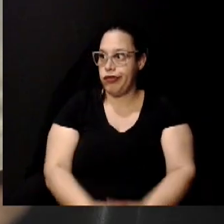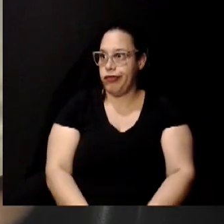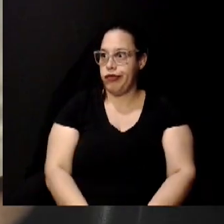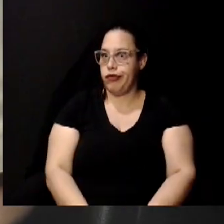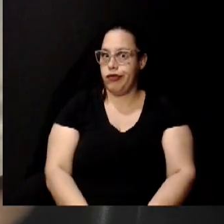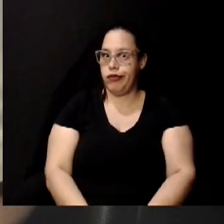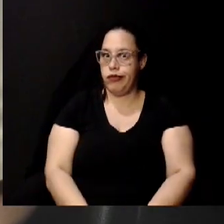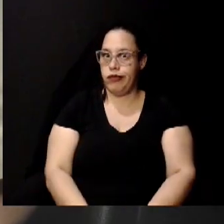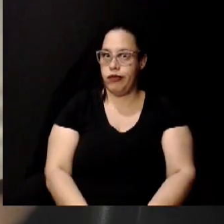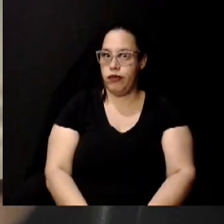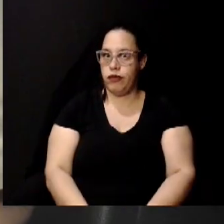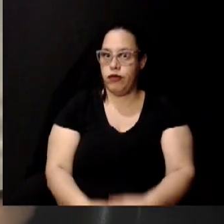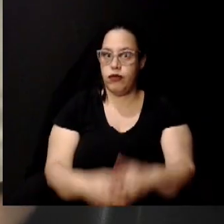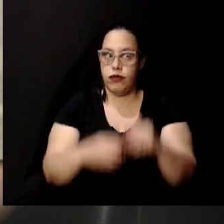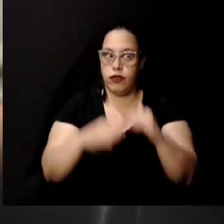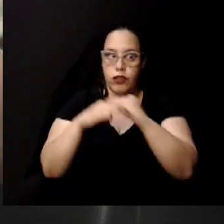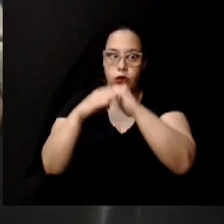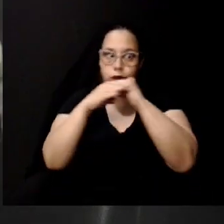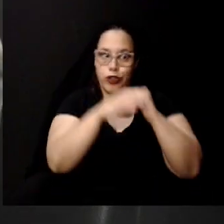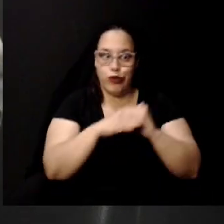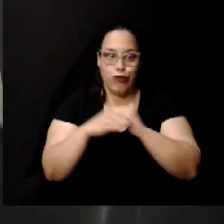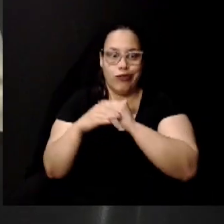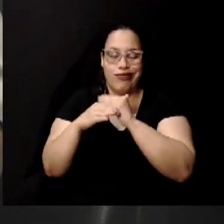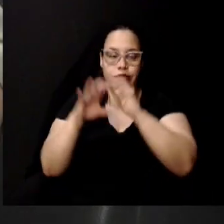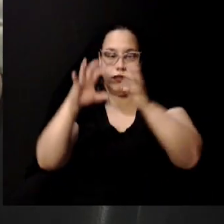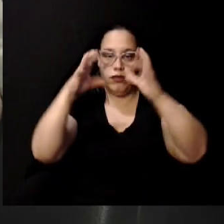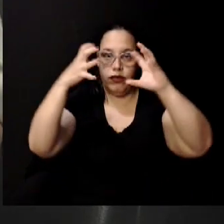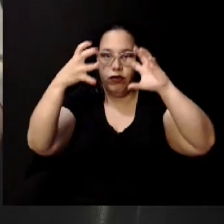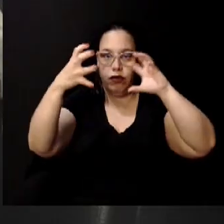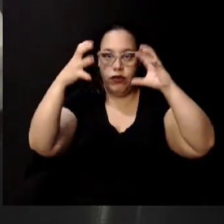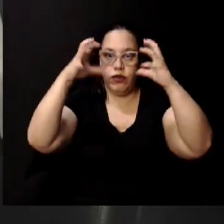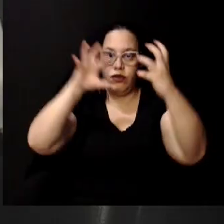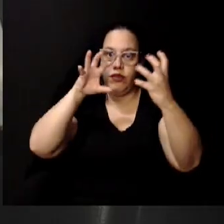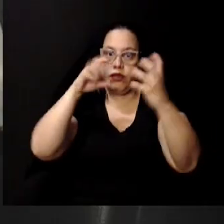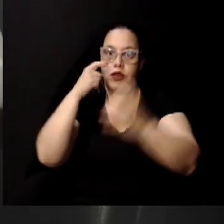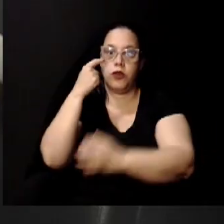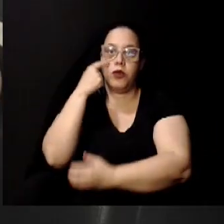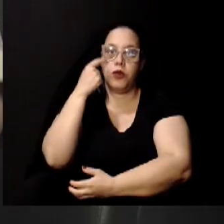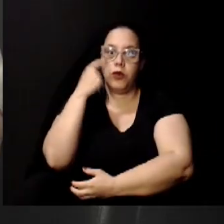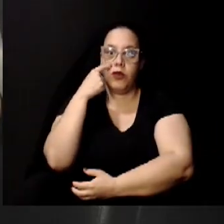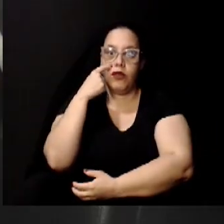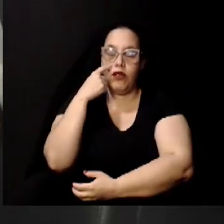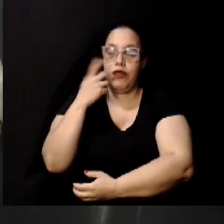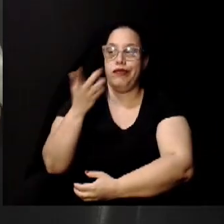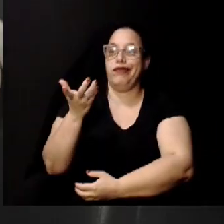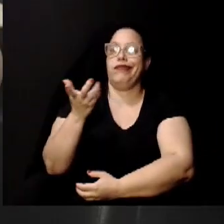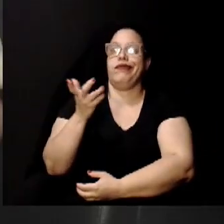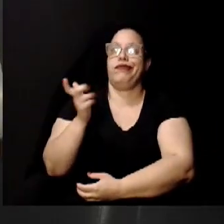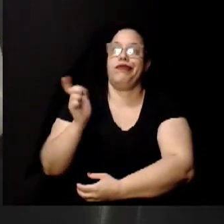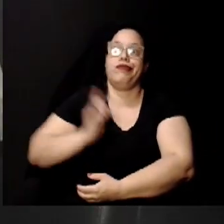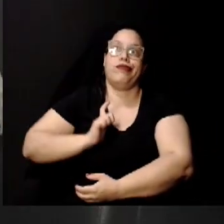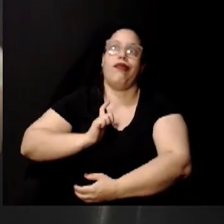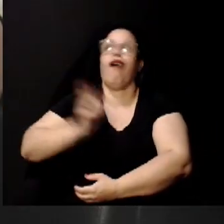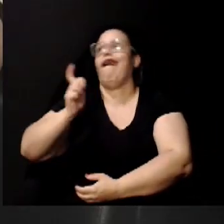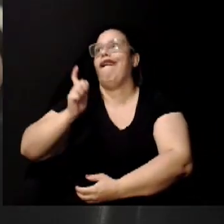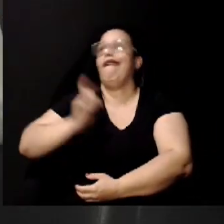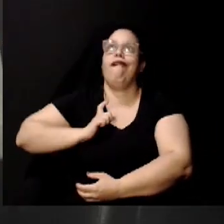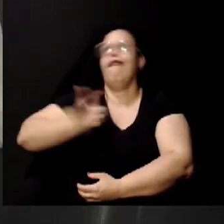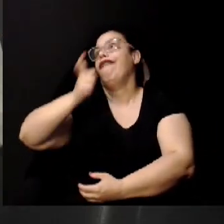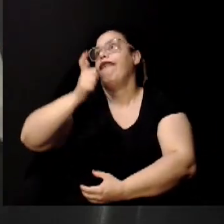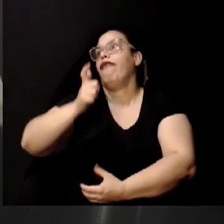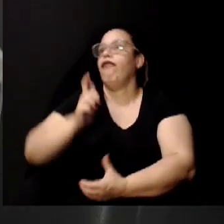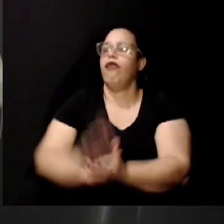equilíbrio climático. Eu vejo assim, a ganância, né, dos negócios, dos lucros, se